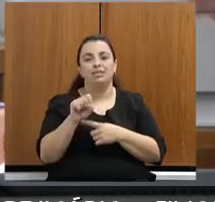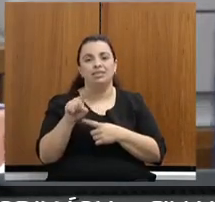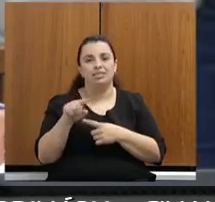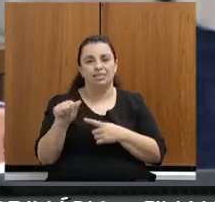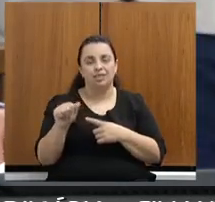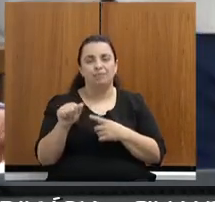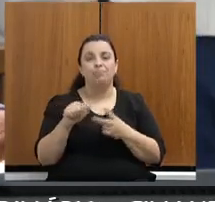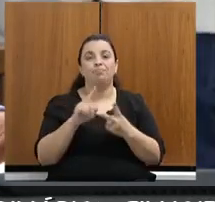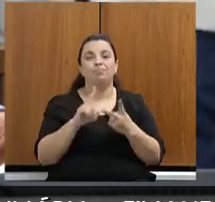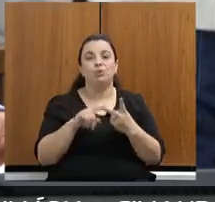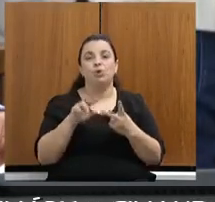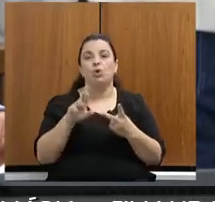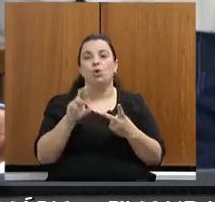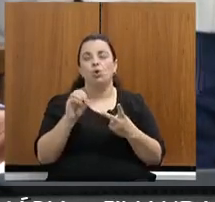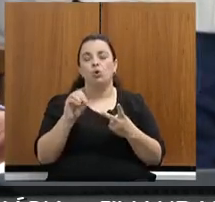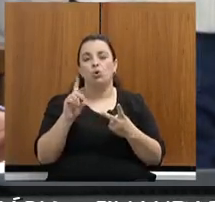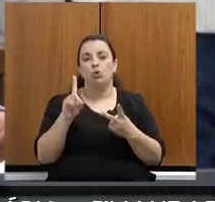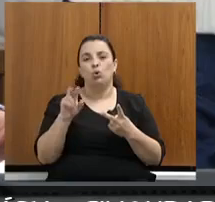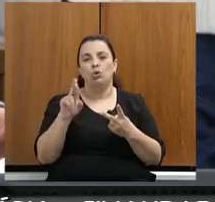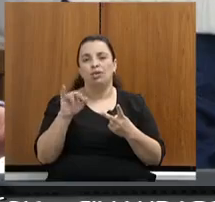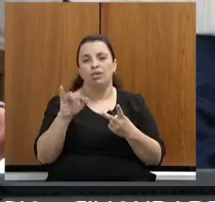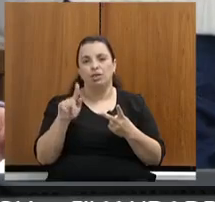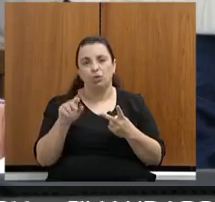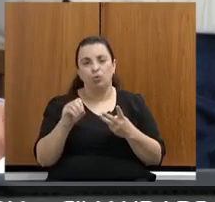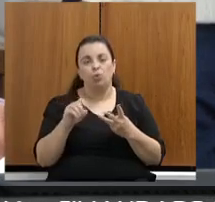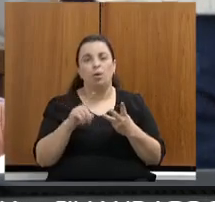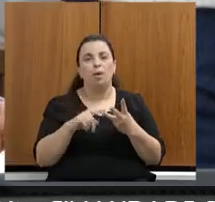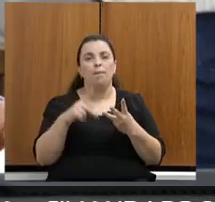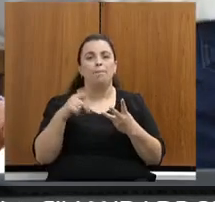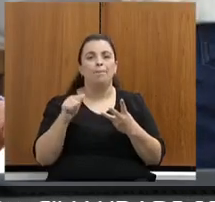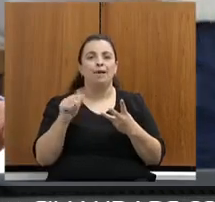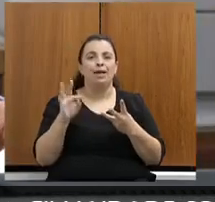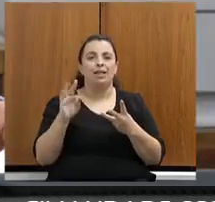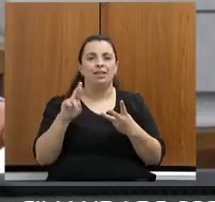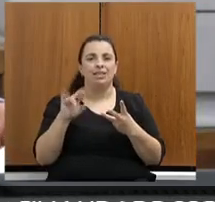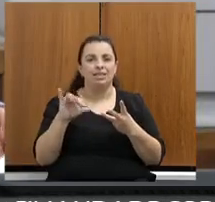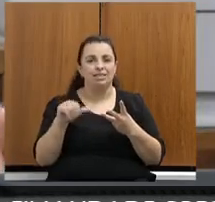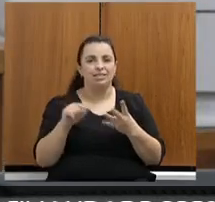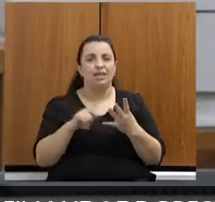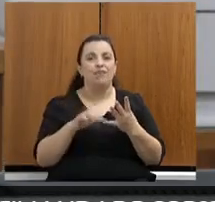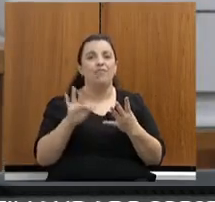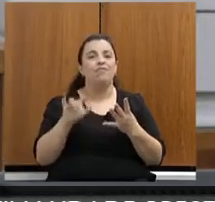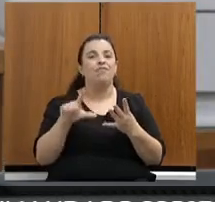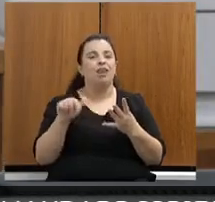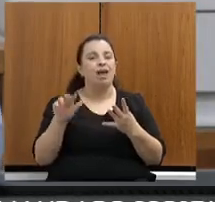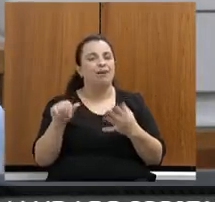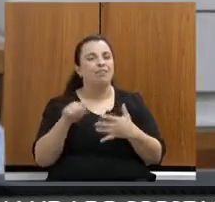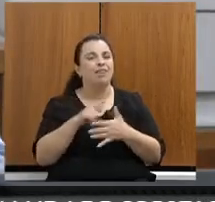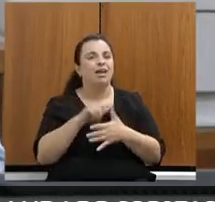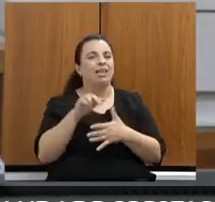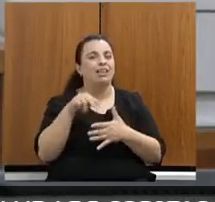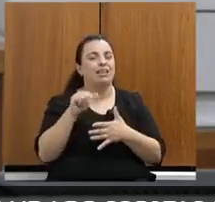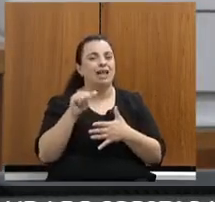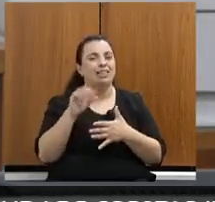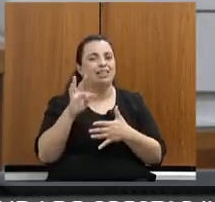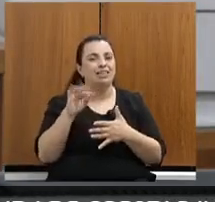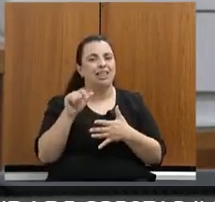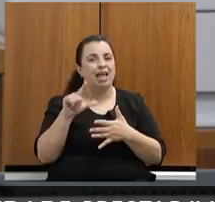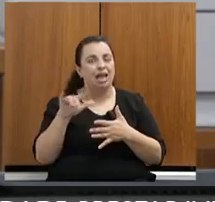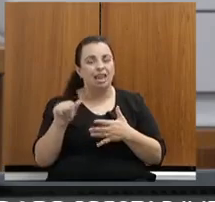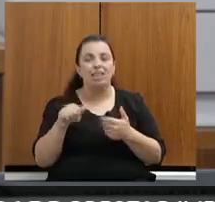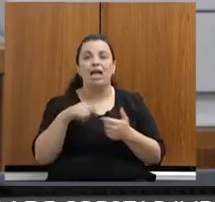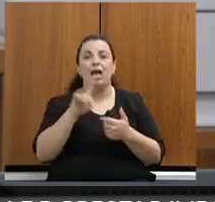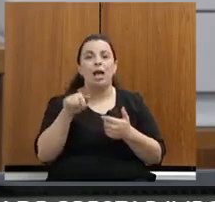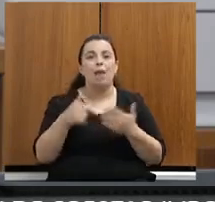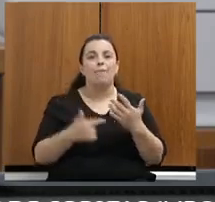querido Rodrigo lá da depen Patrícia a Flávia a Natália a Bárbara dizer que